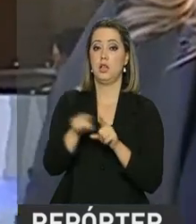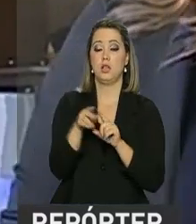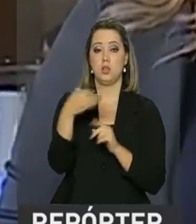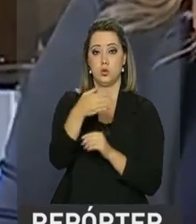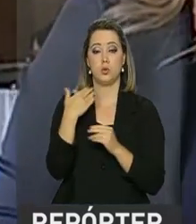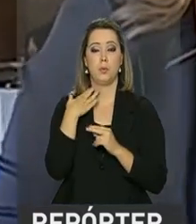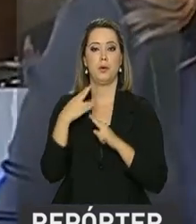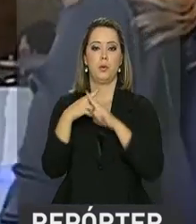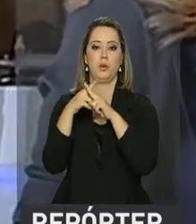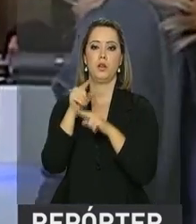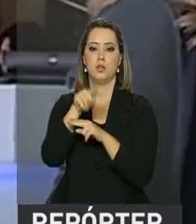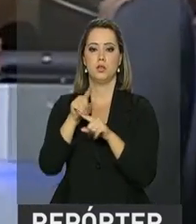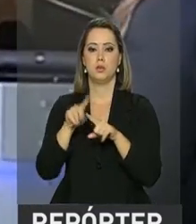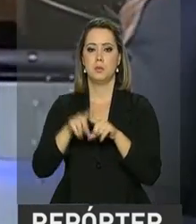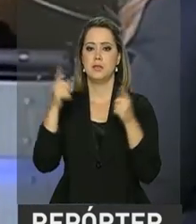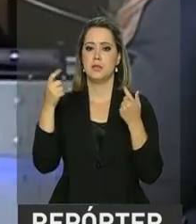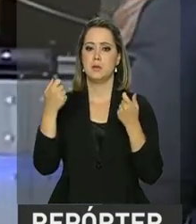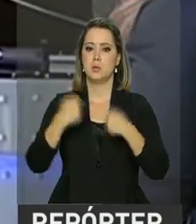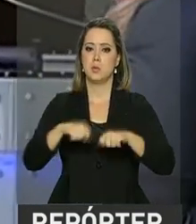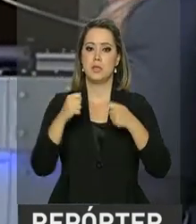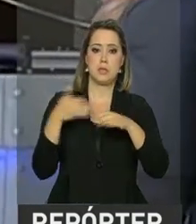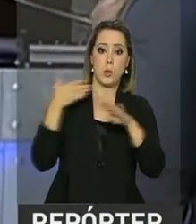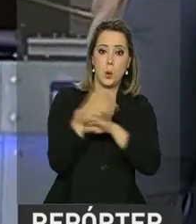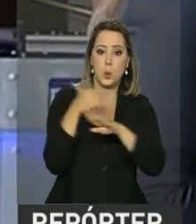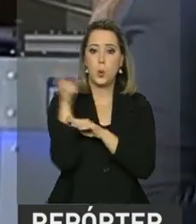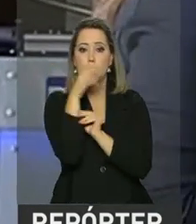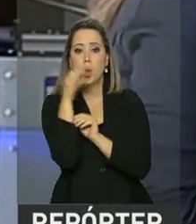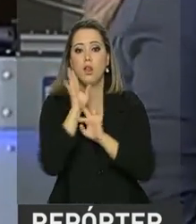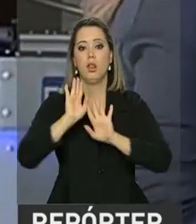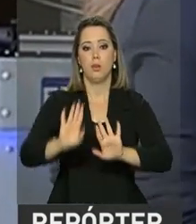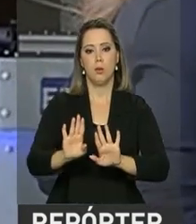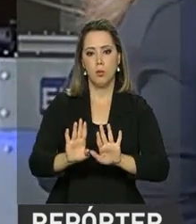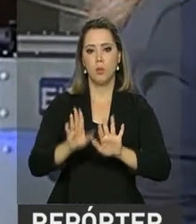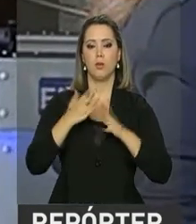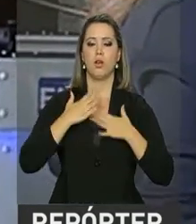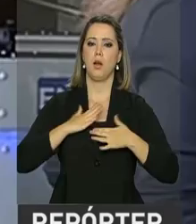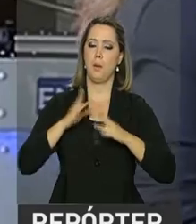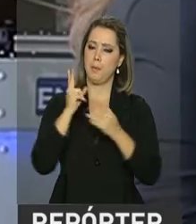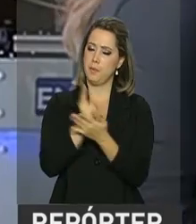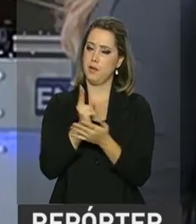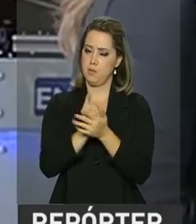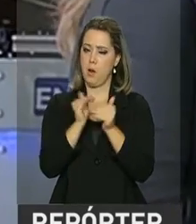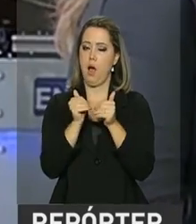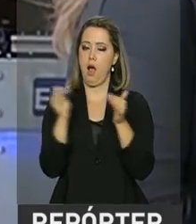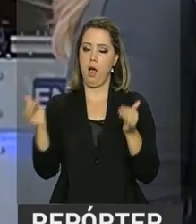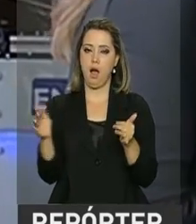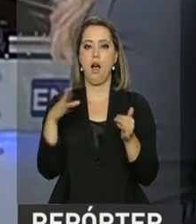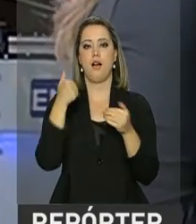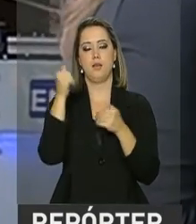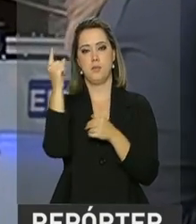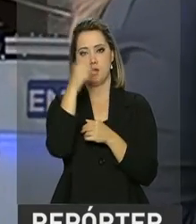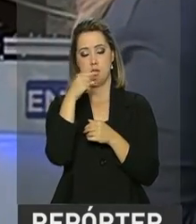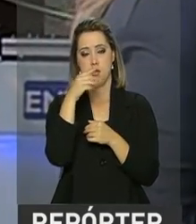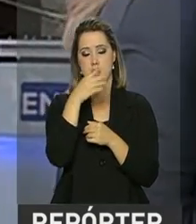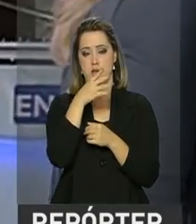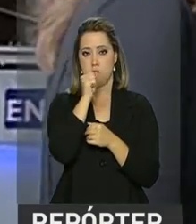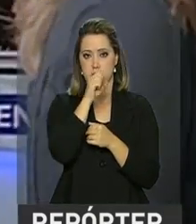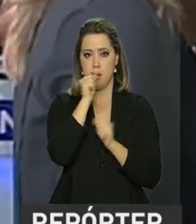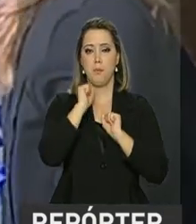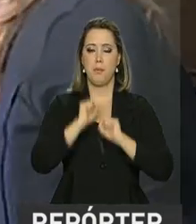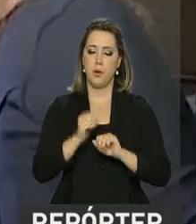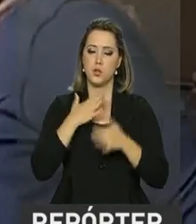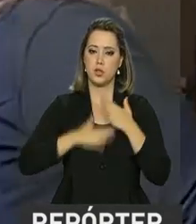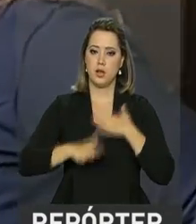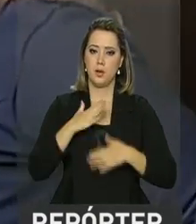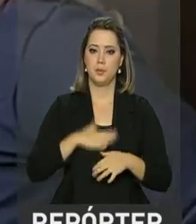Federal mas as pessoas não precisam sair correndo amanhã paraas agências apesar das Agências da Caixa ter estrutura para receber elas podem ter calma